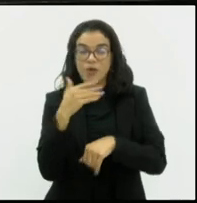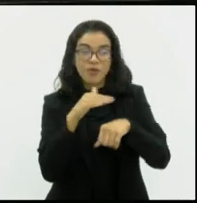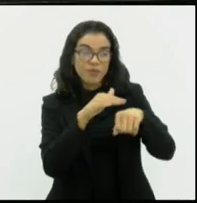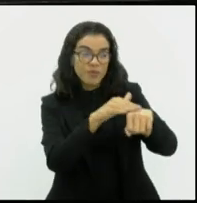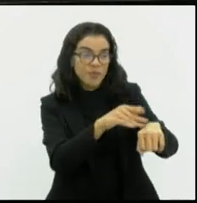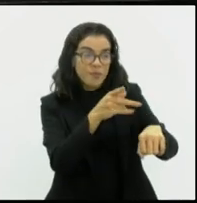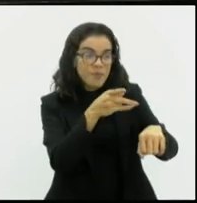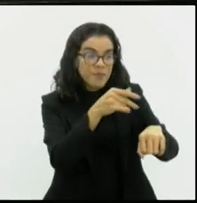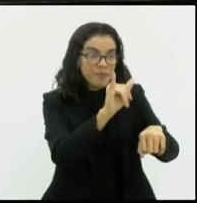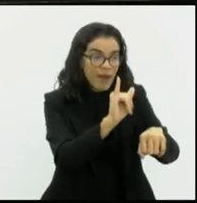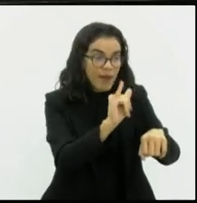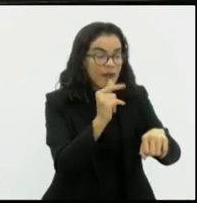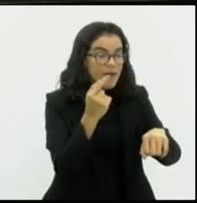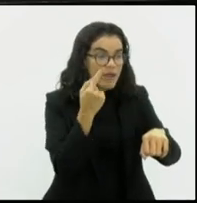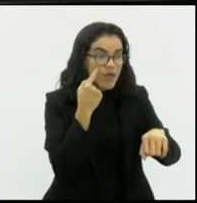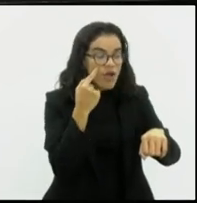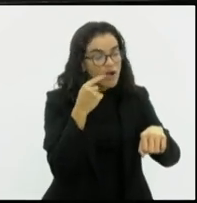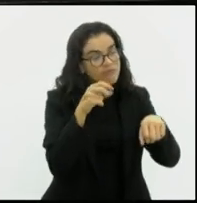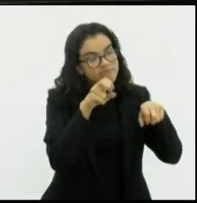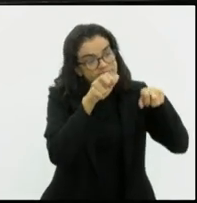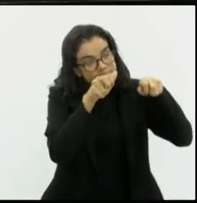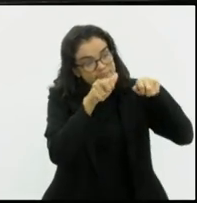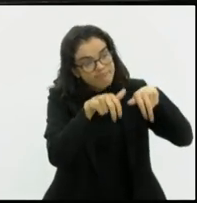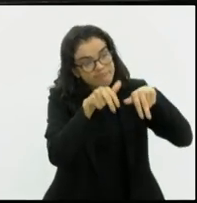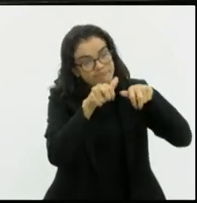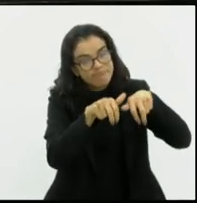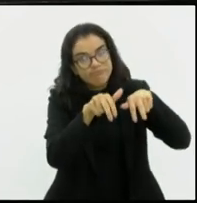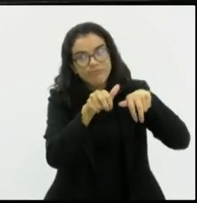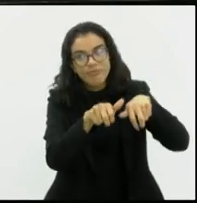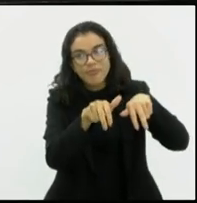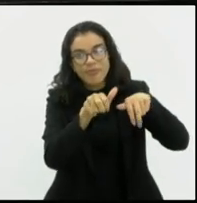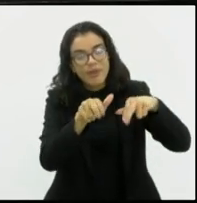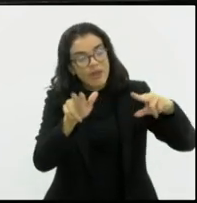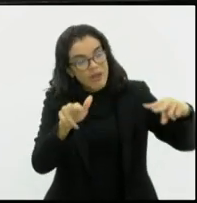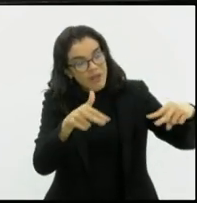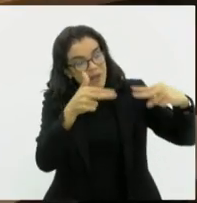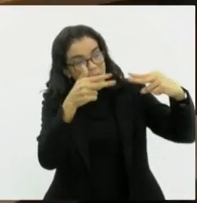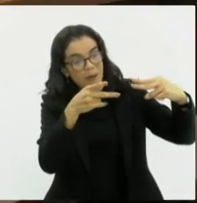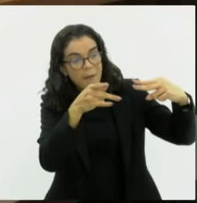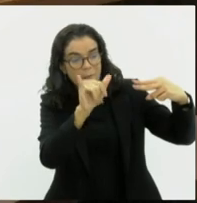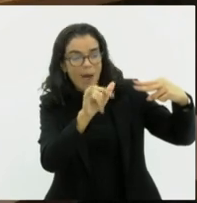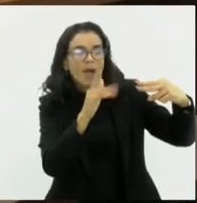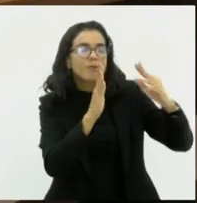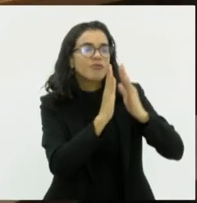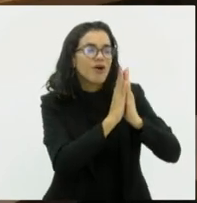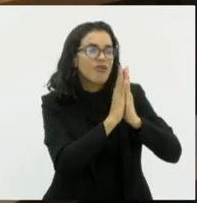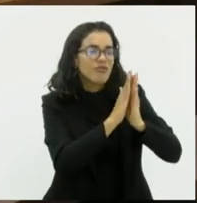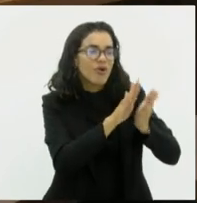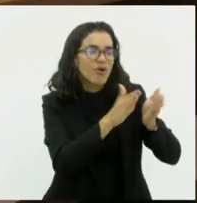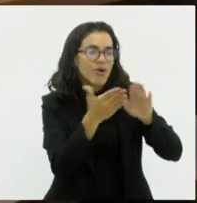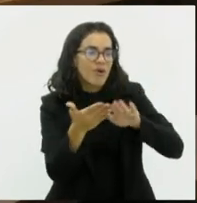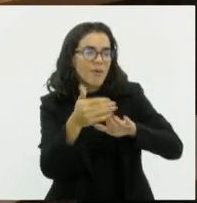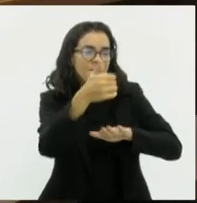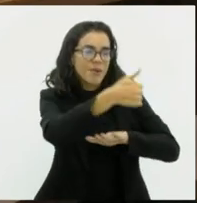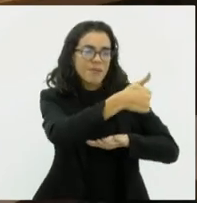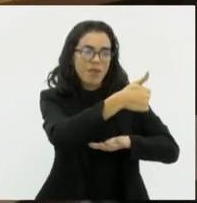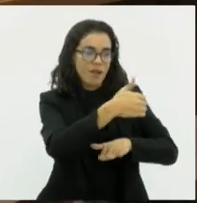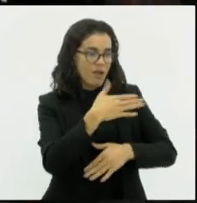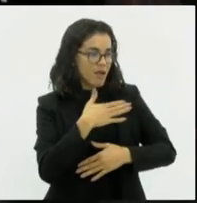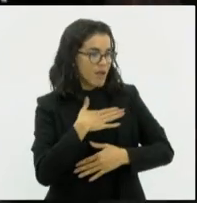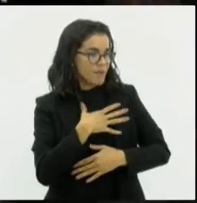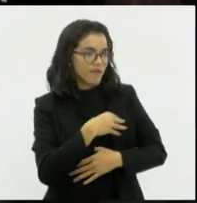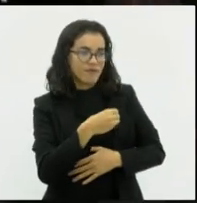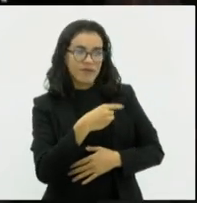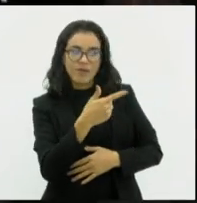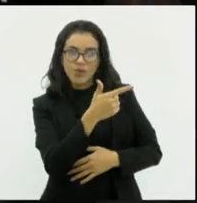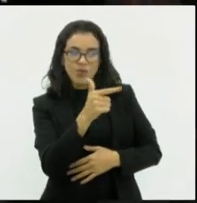pai, a gente estava descendo assim do enterro, eu falei, pai, você precisa morrer primeiro que eu. Aí ele falou, mas minha filha, essa